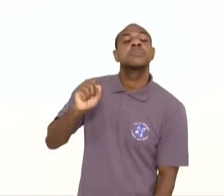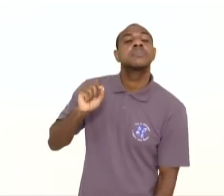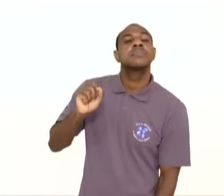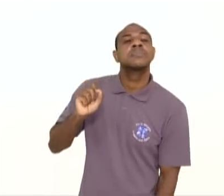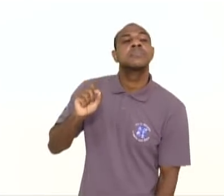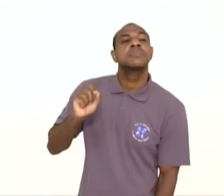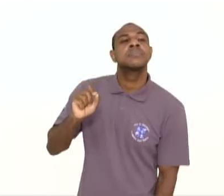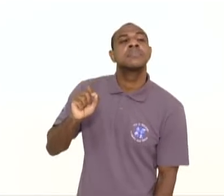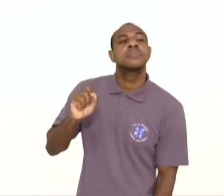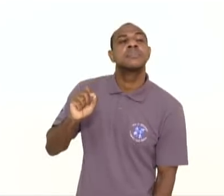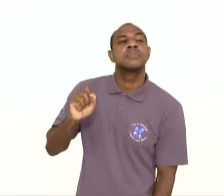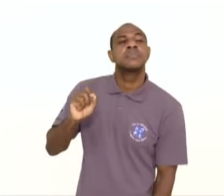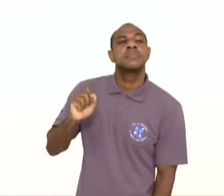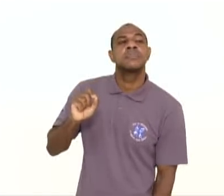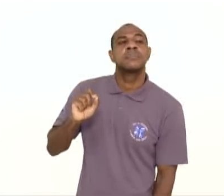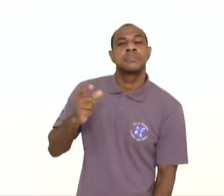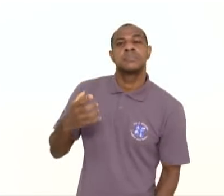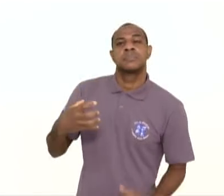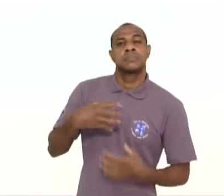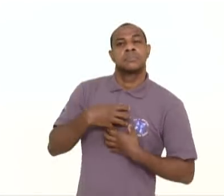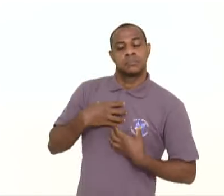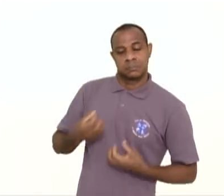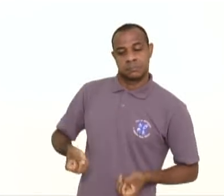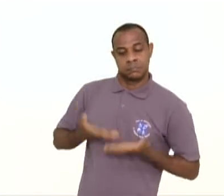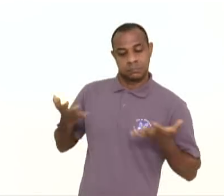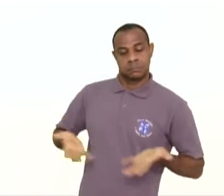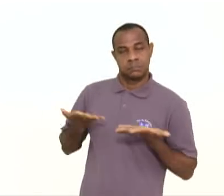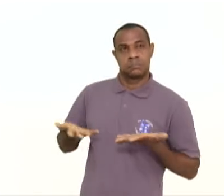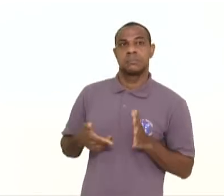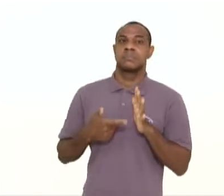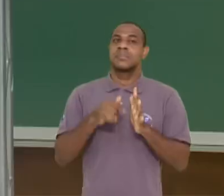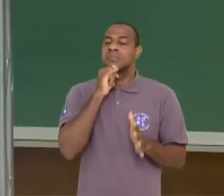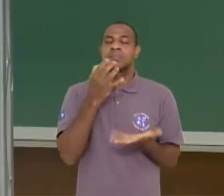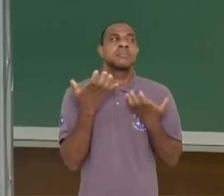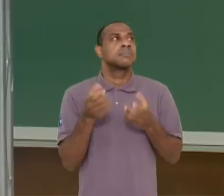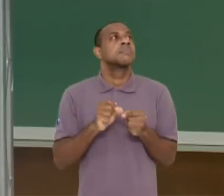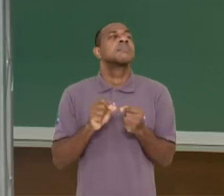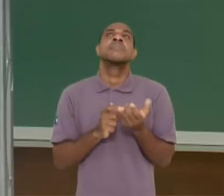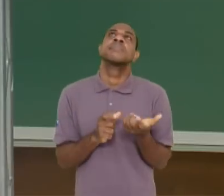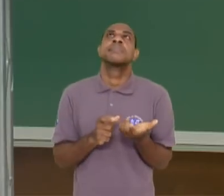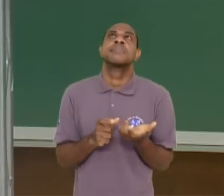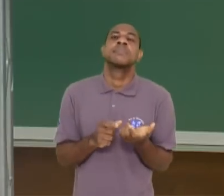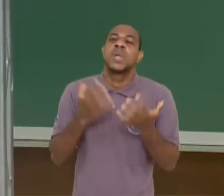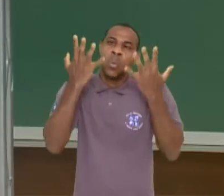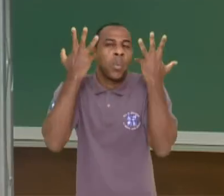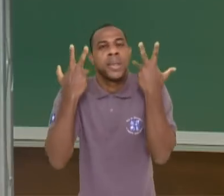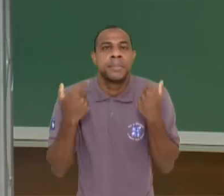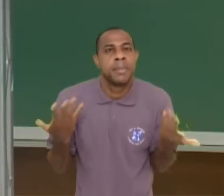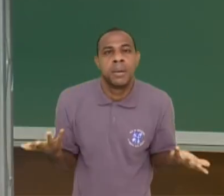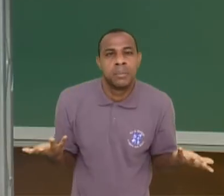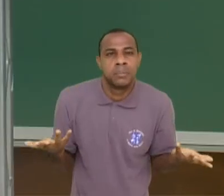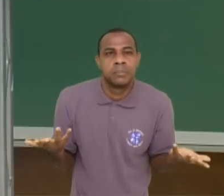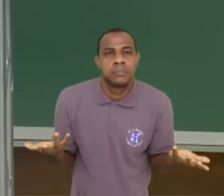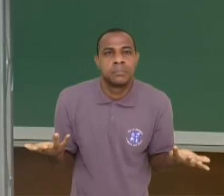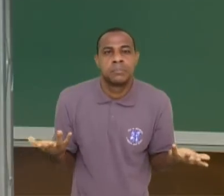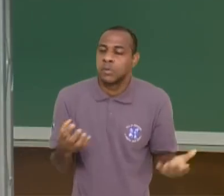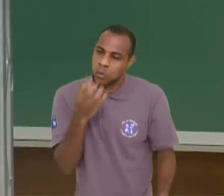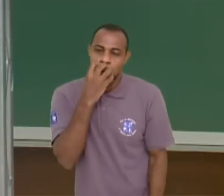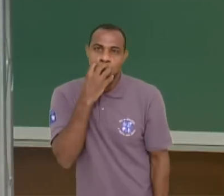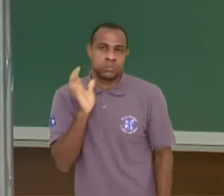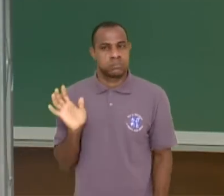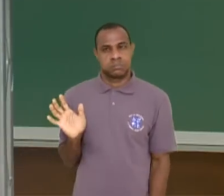Passo um estímulo, vamos retratar um animal, por exemplo. Vamos retratar um animal, o animal é o